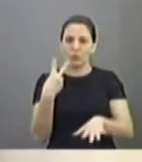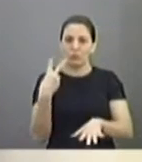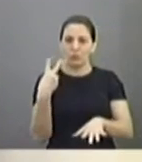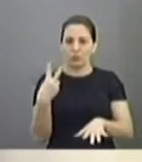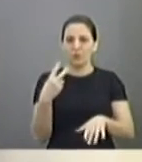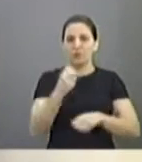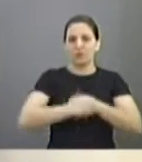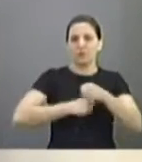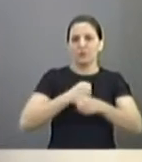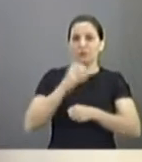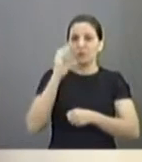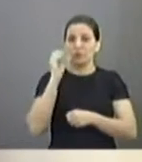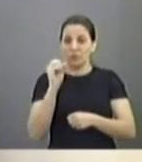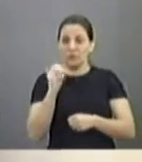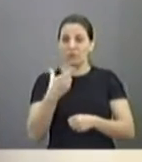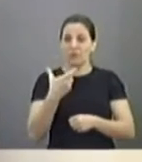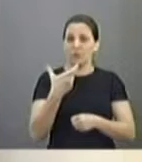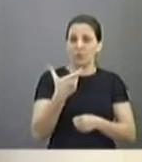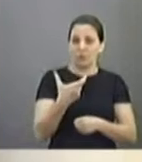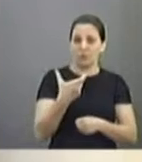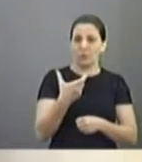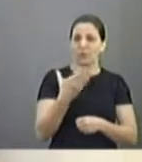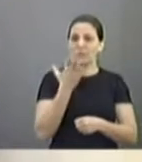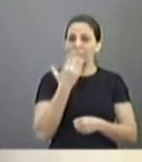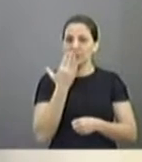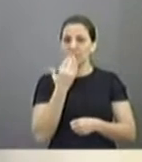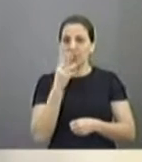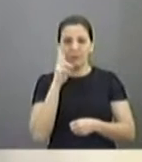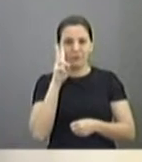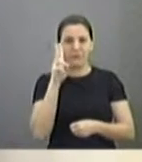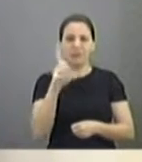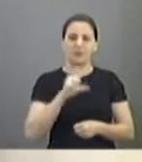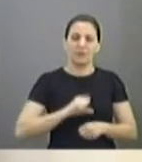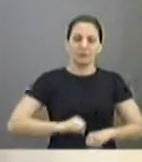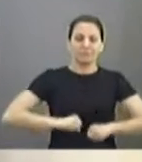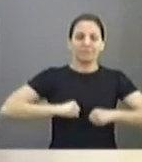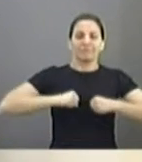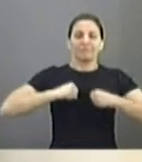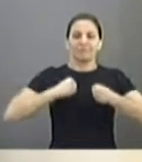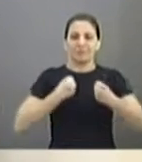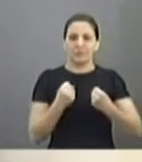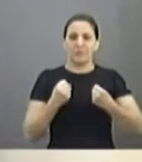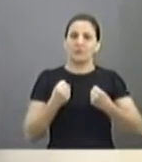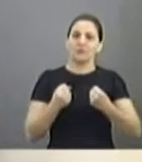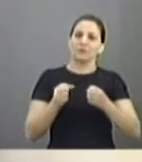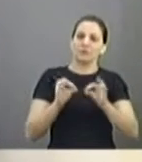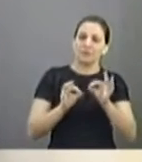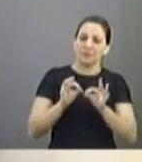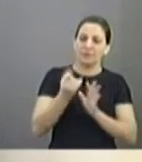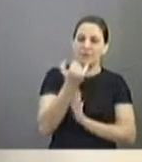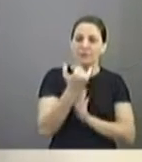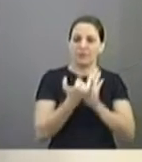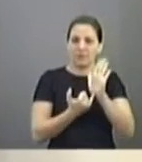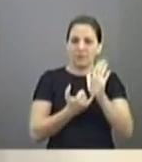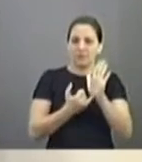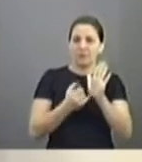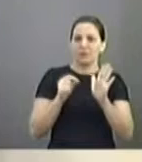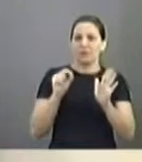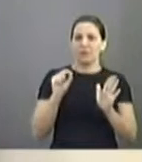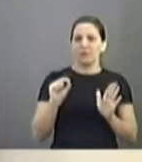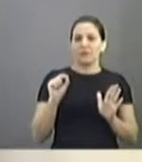seguidos, com 0 no ticket, quando a gente vê que existe um esforço aí para controlar a inflação, que não